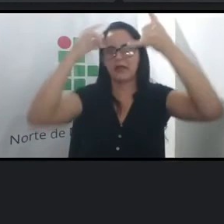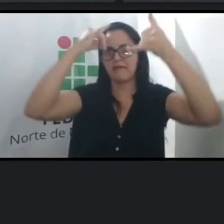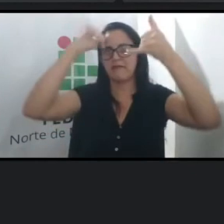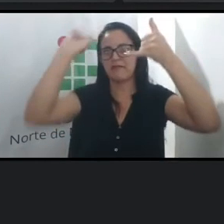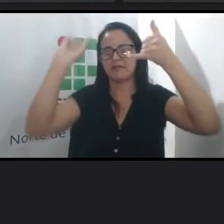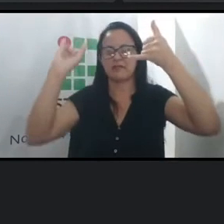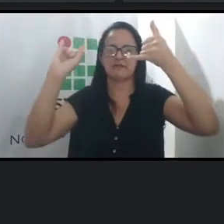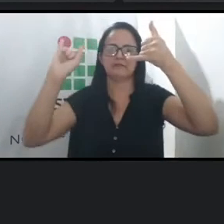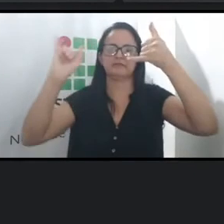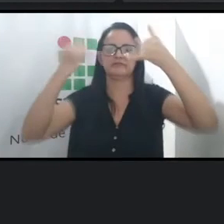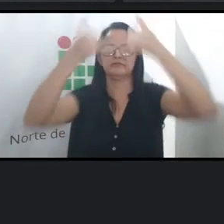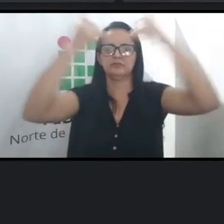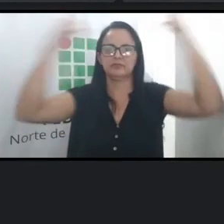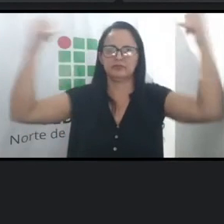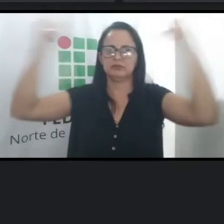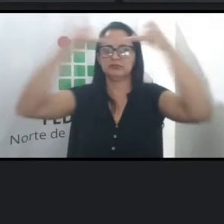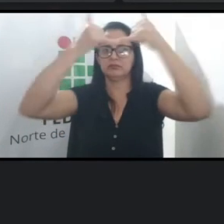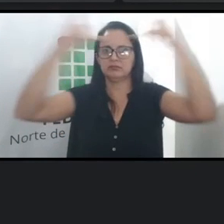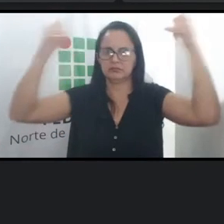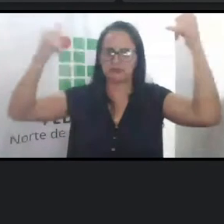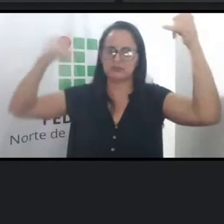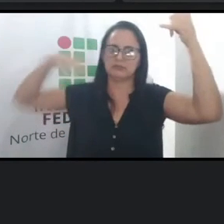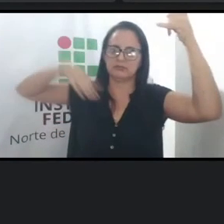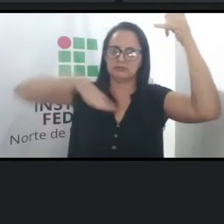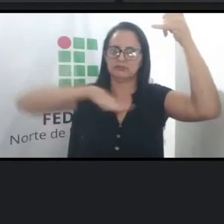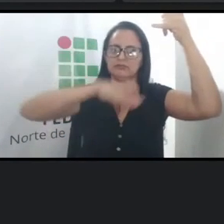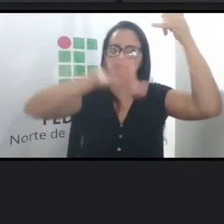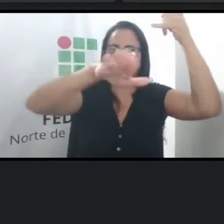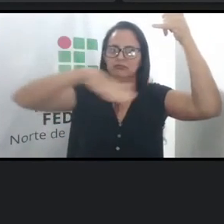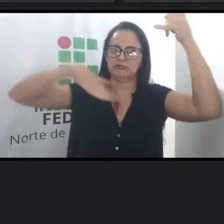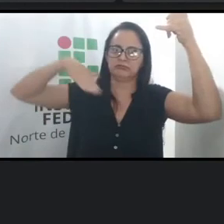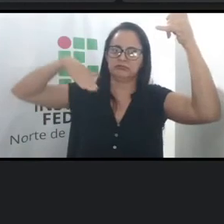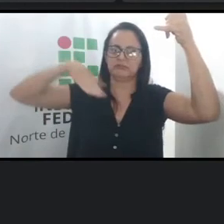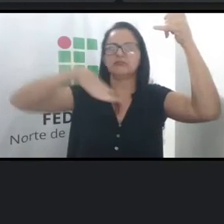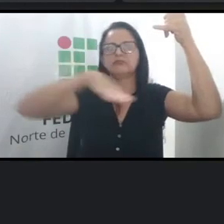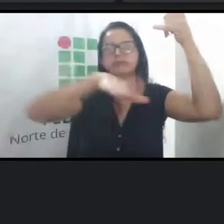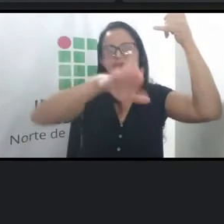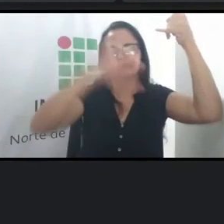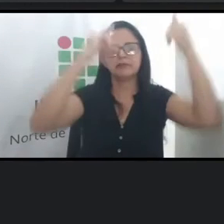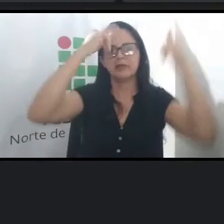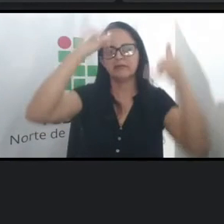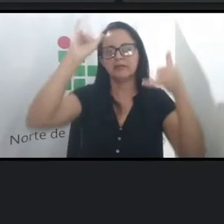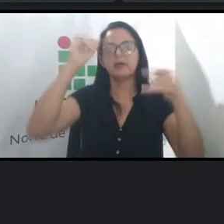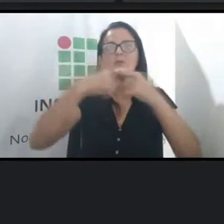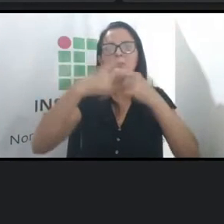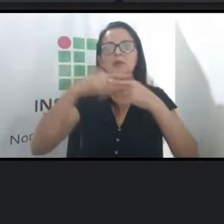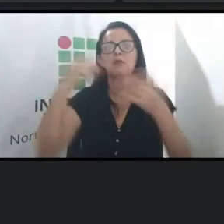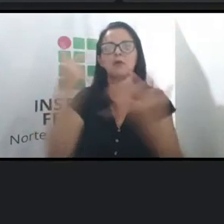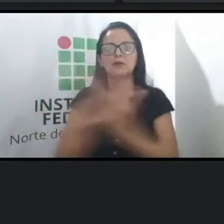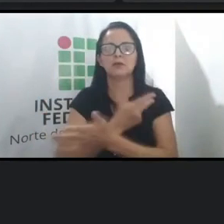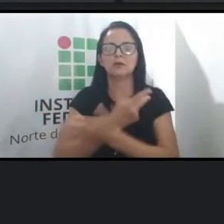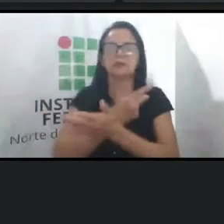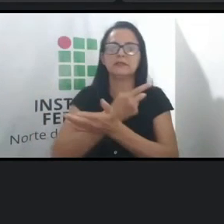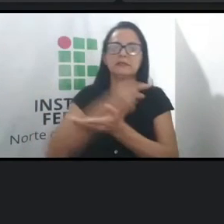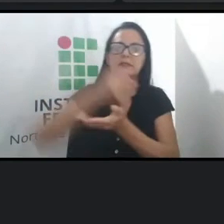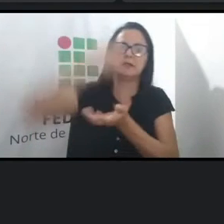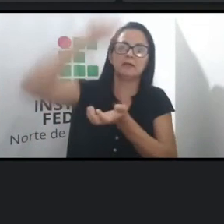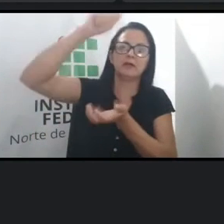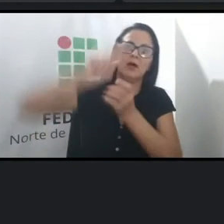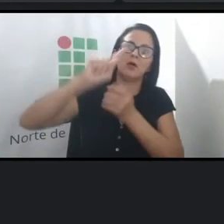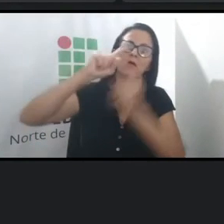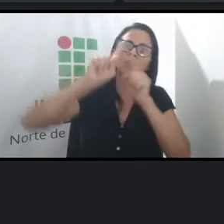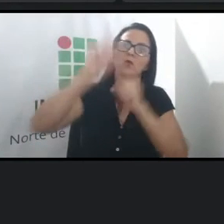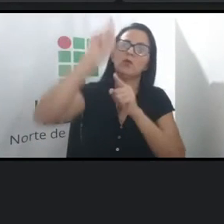devido à distância do meu carro com a rede elétrica, entrar na zona de risco e sofrer uma descarga elétrica sobre o